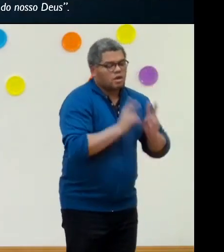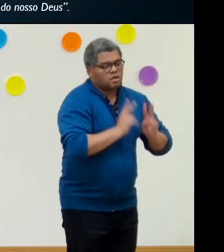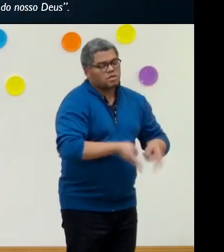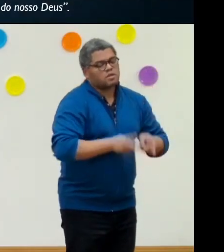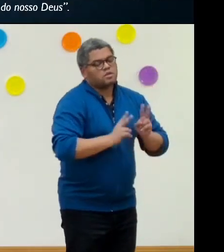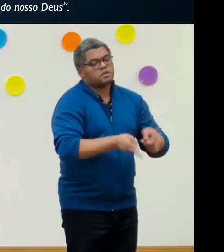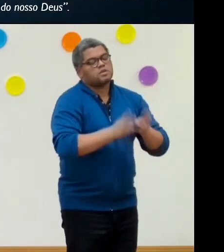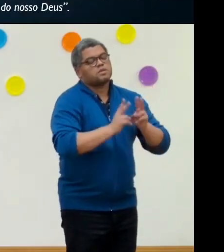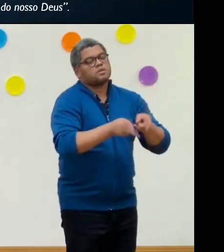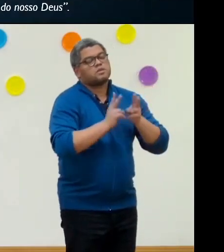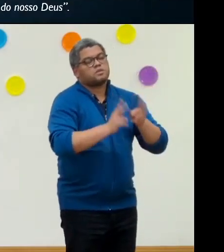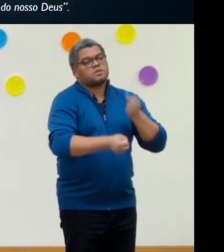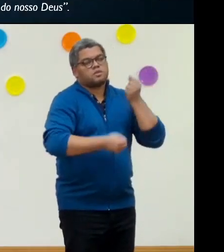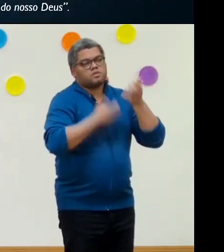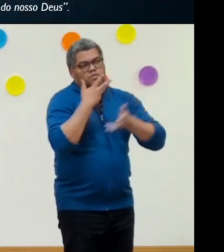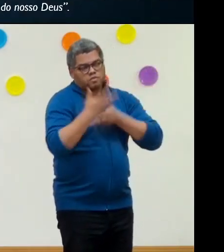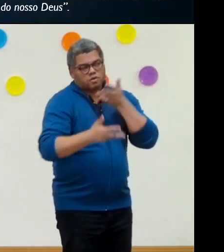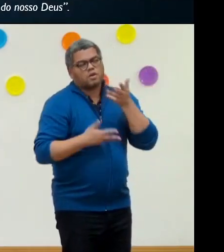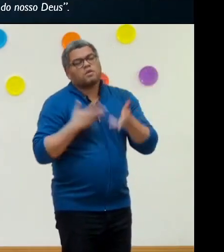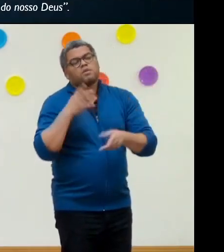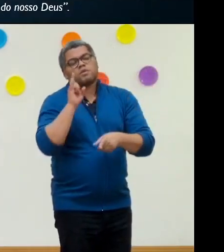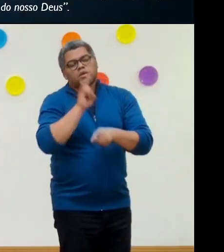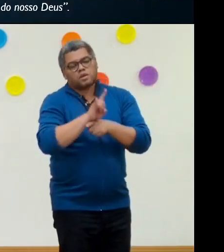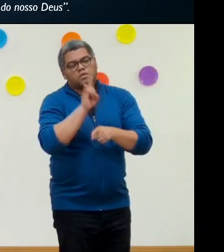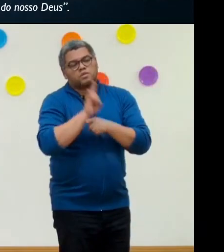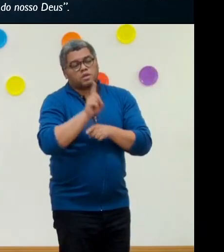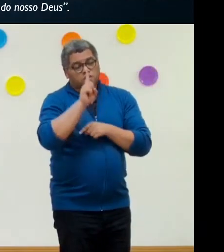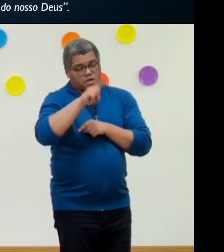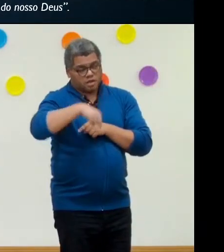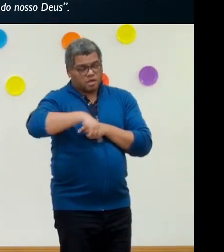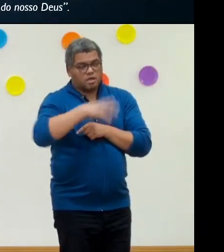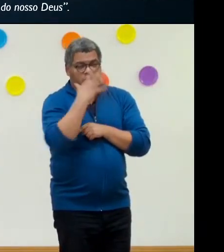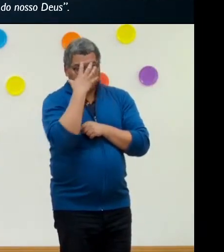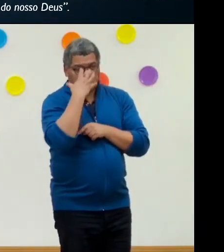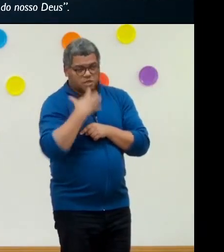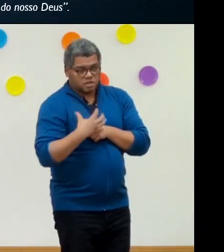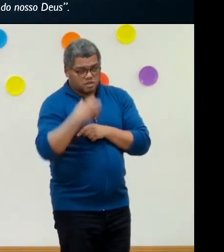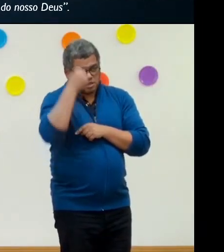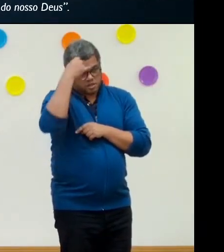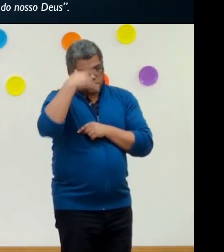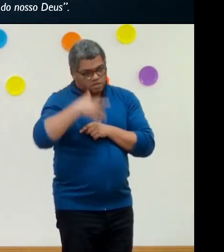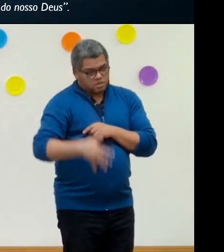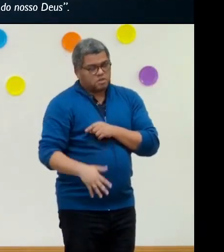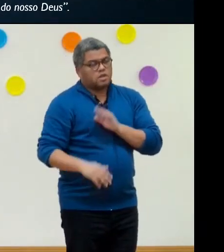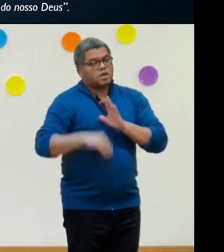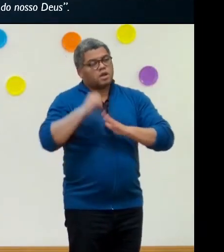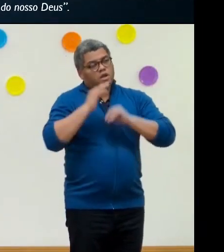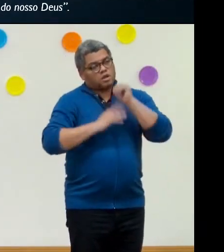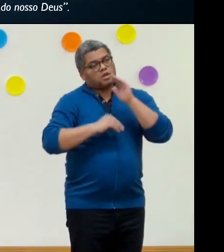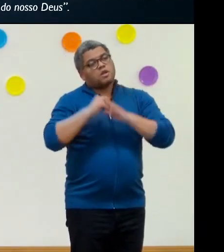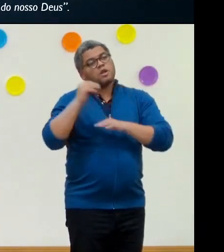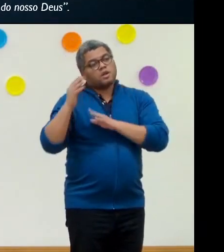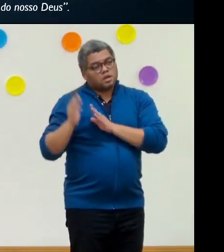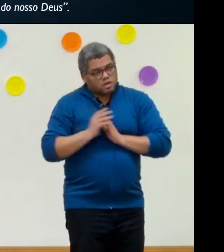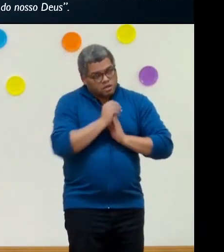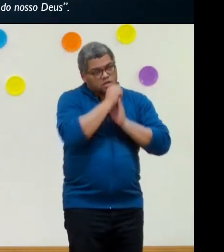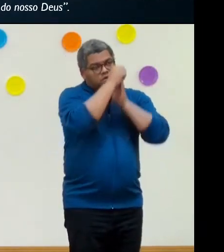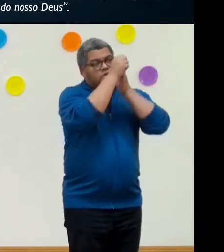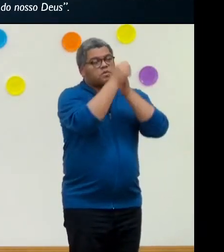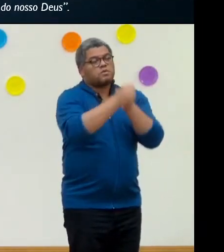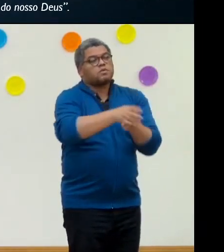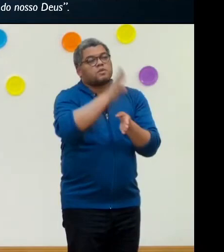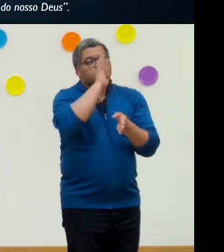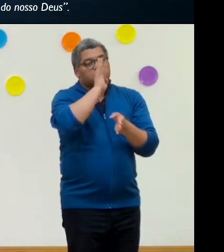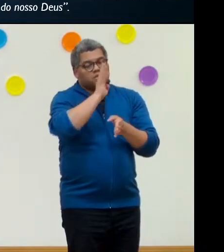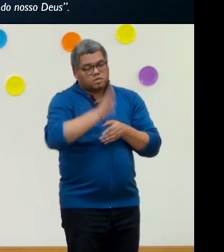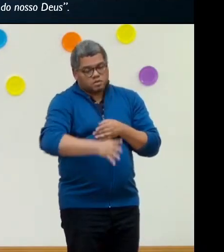É horrível mesmo, é devastador esse pecado. Ele diz que é uma prática que leva à condenação eterna.